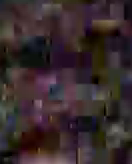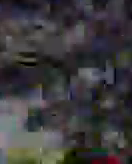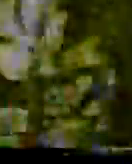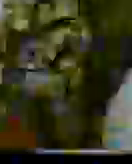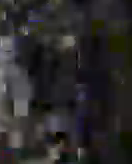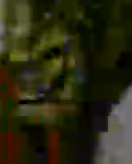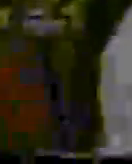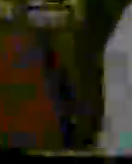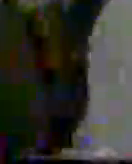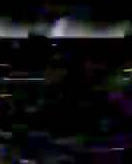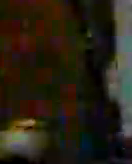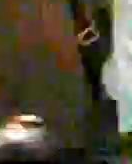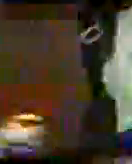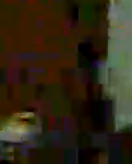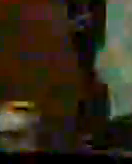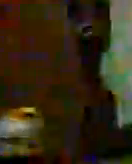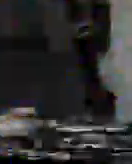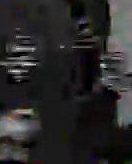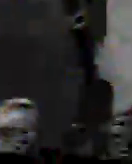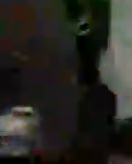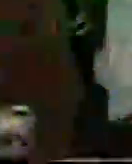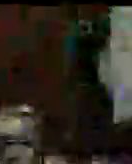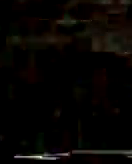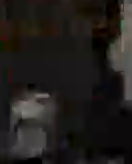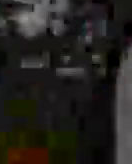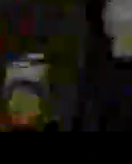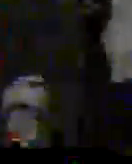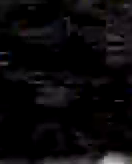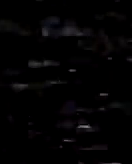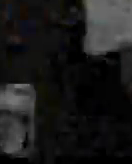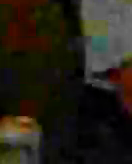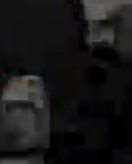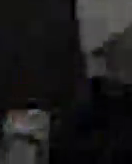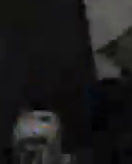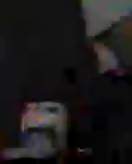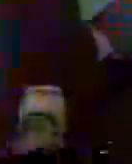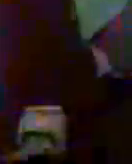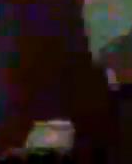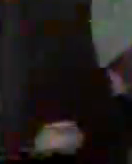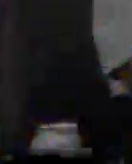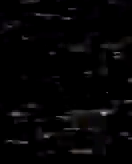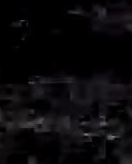Paulo. Vai ser. Eu vou fazer aqui. Tá bacana.